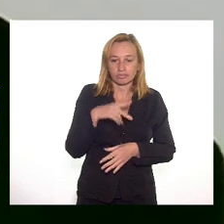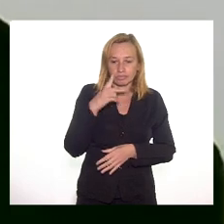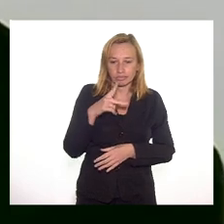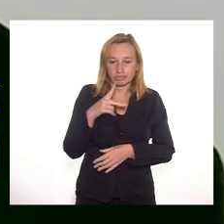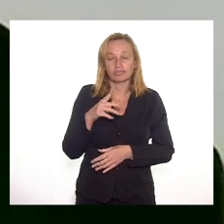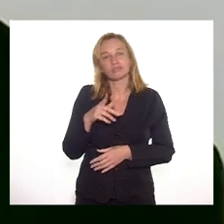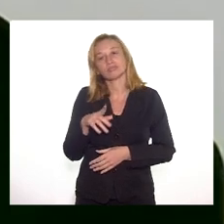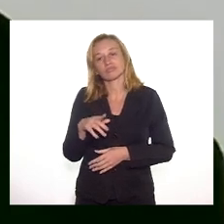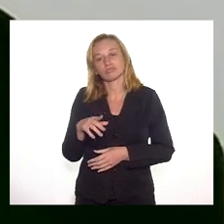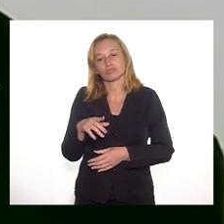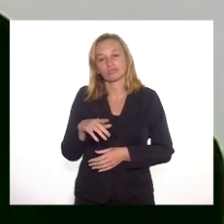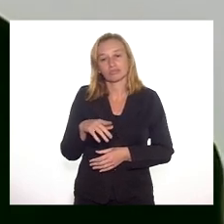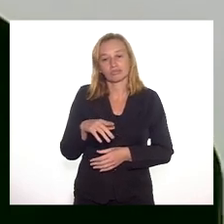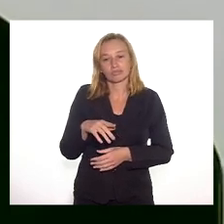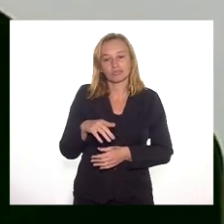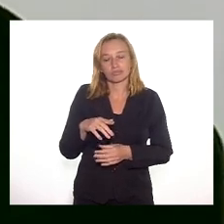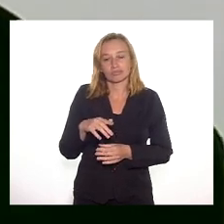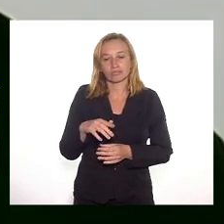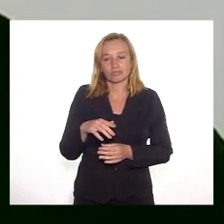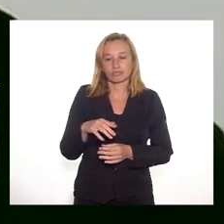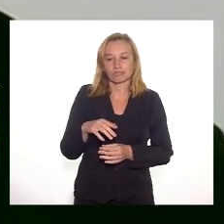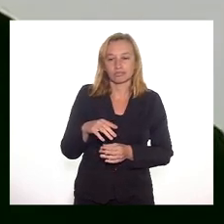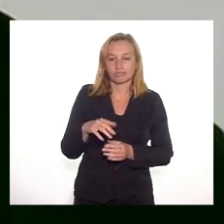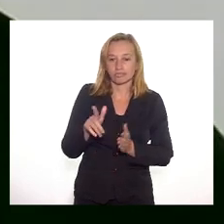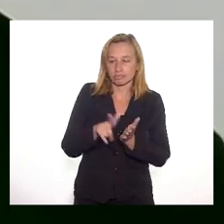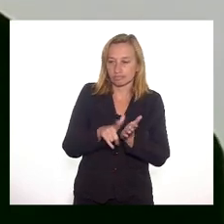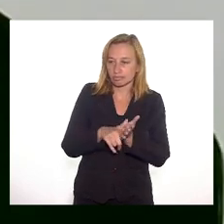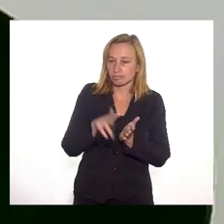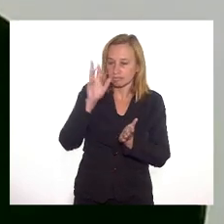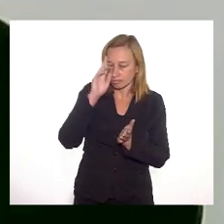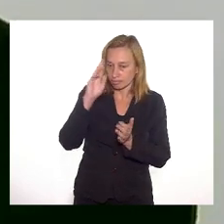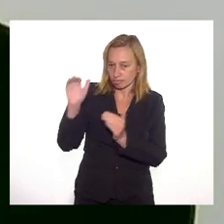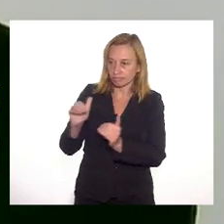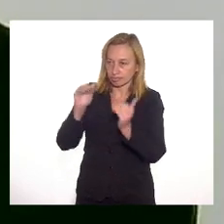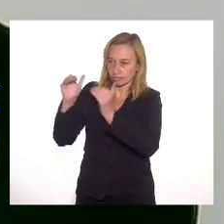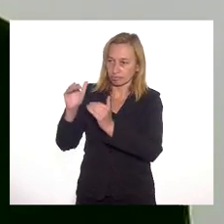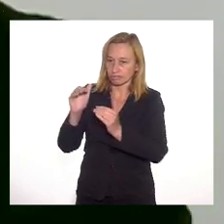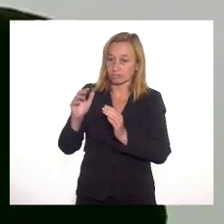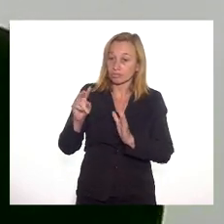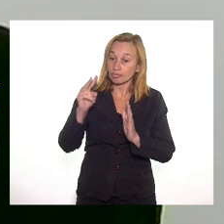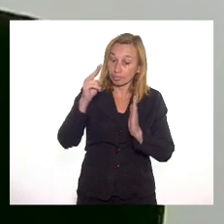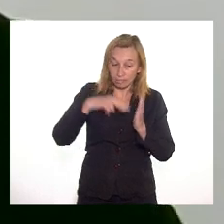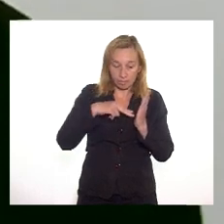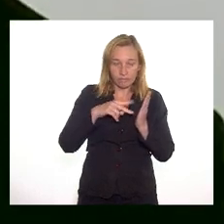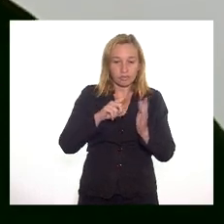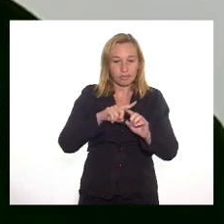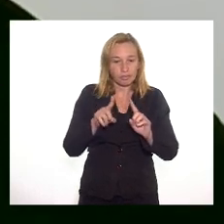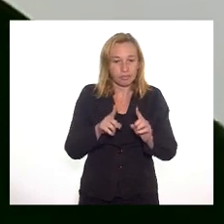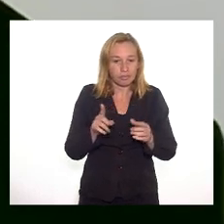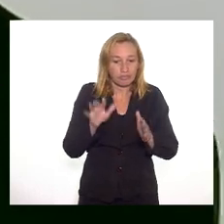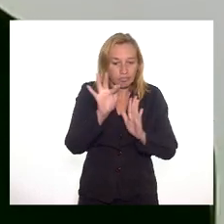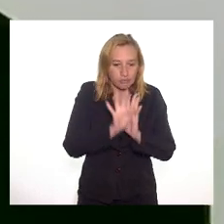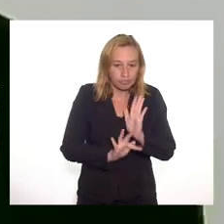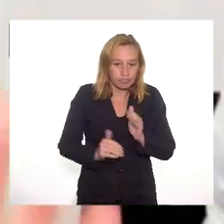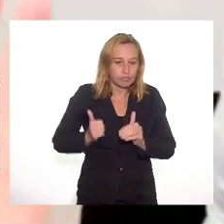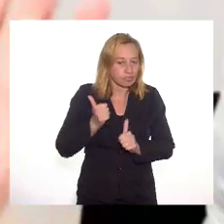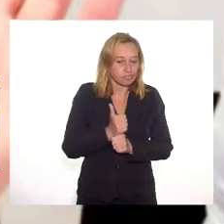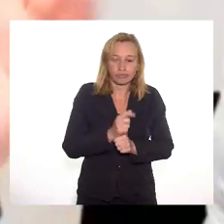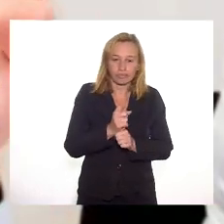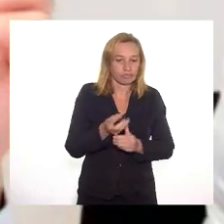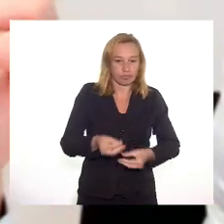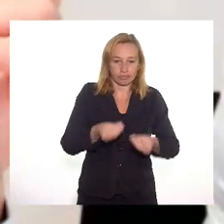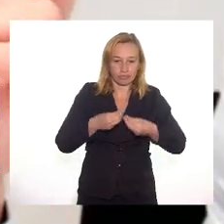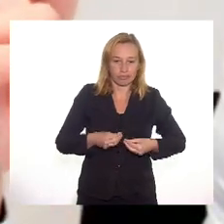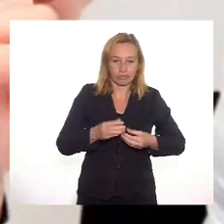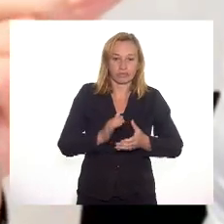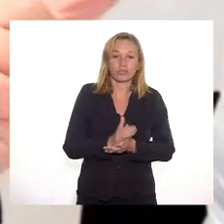o parecer que Vossa Excelência leu, mas nós não temos o texto do substitutivo, e caso pergunte, ele não foi disponibilizado ainda. Vou pedir